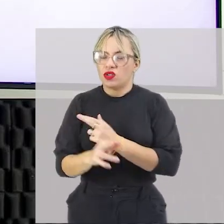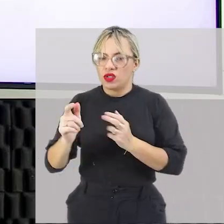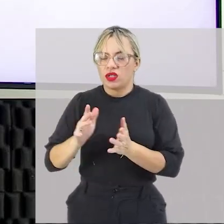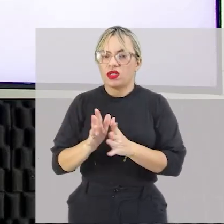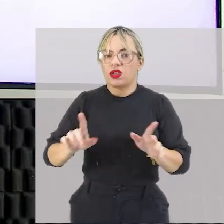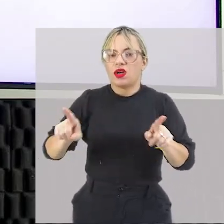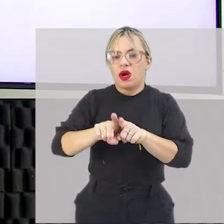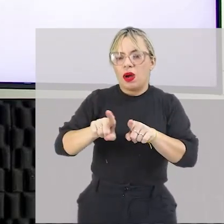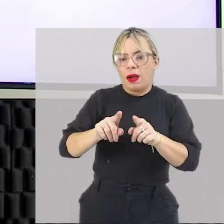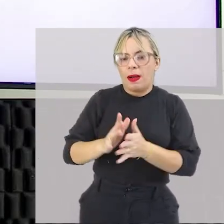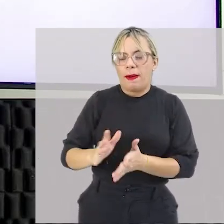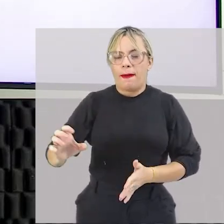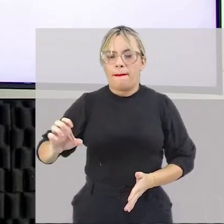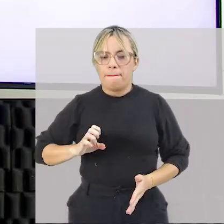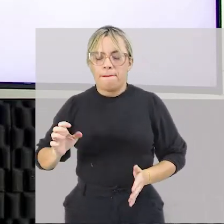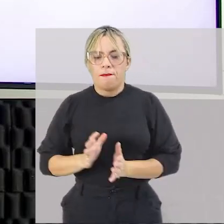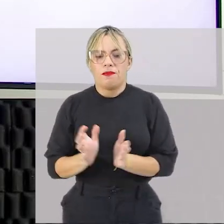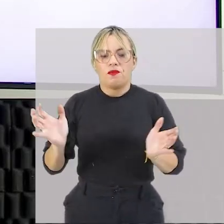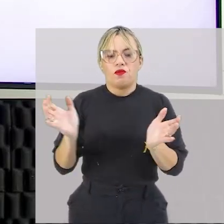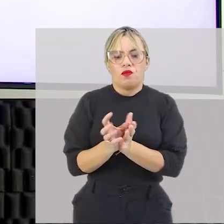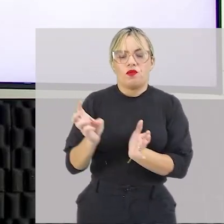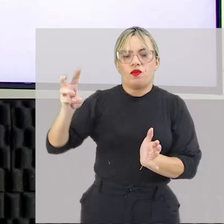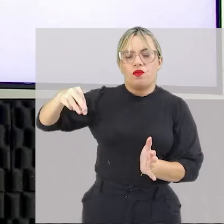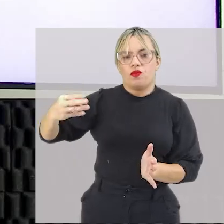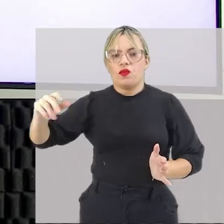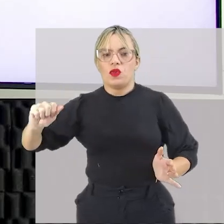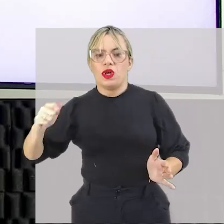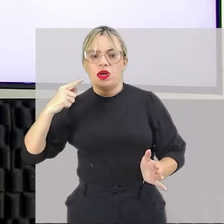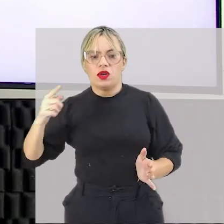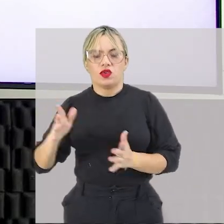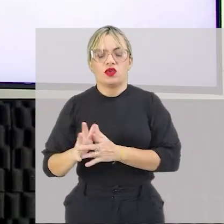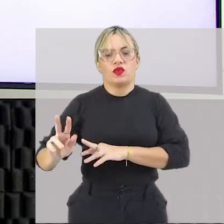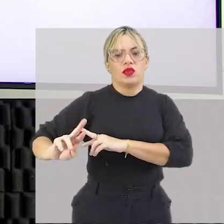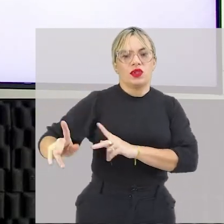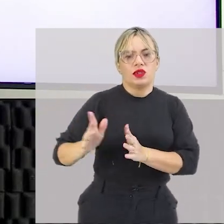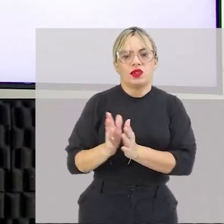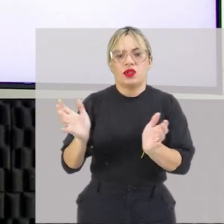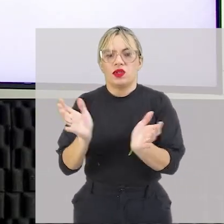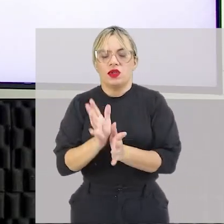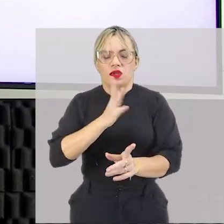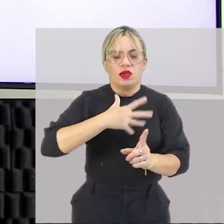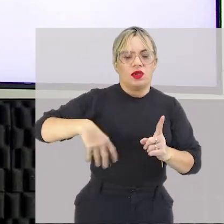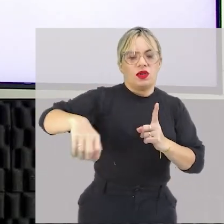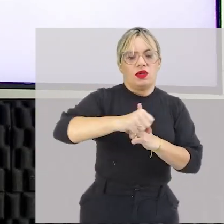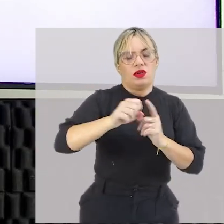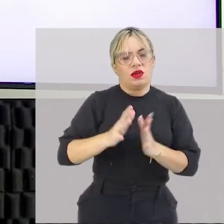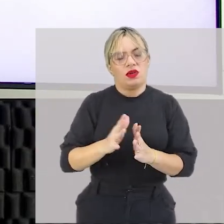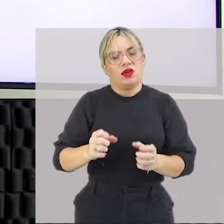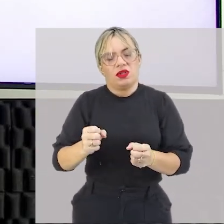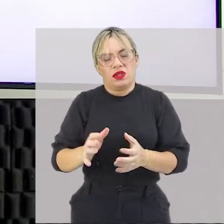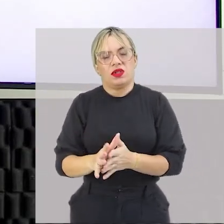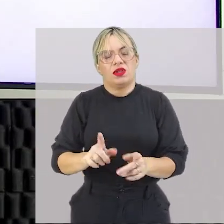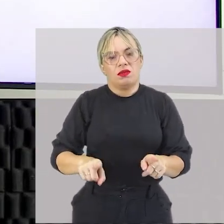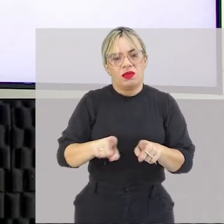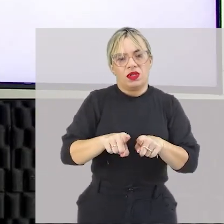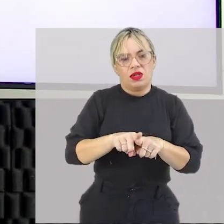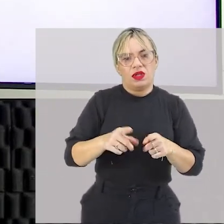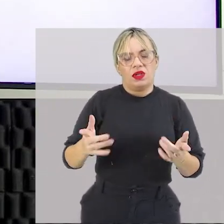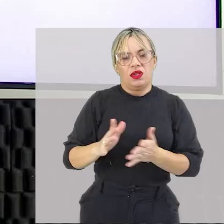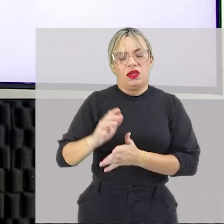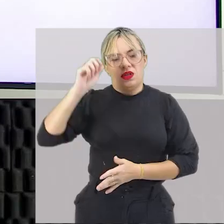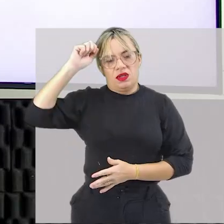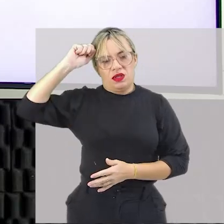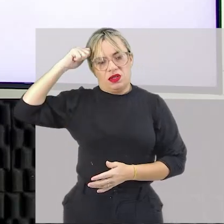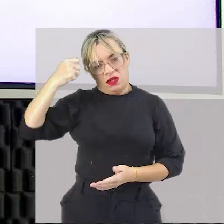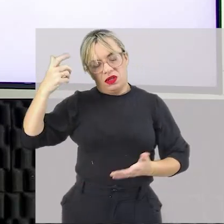ricas. Classe média, então pessoas de diferentes classes sociais, por serem negras, elas sofrem preconceito. Tá certo que em